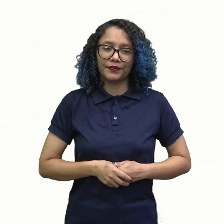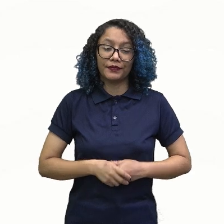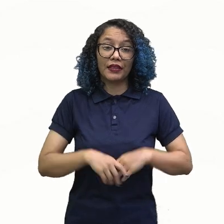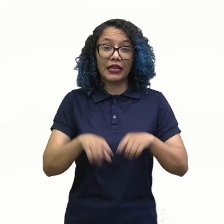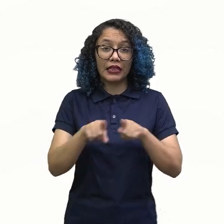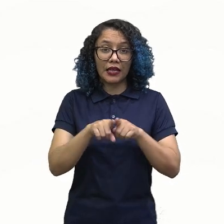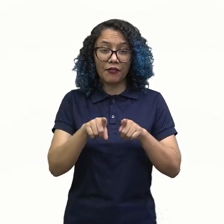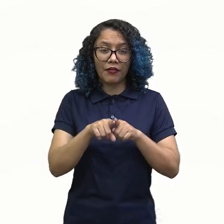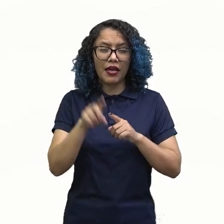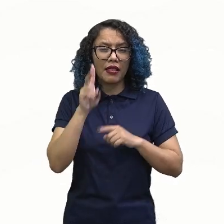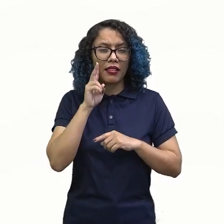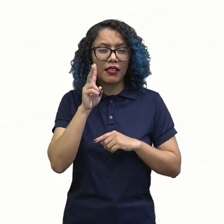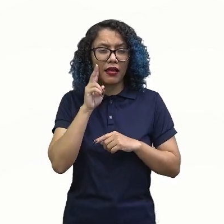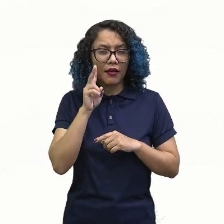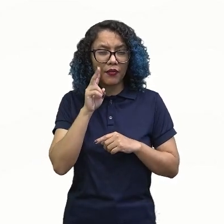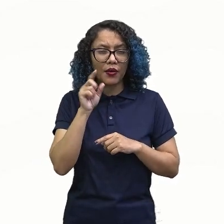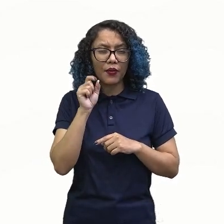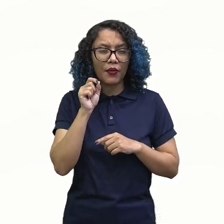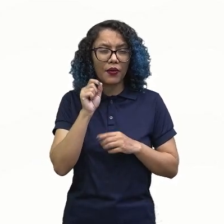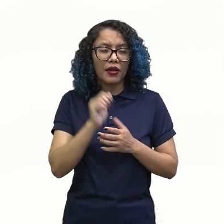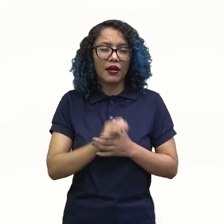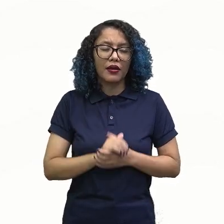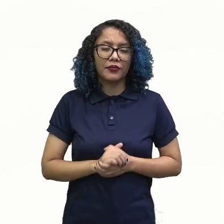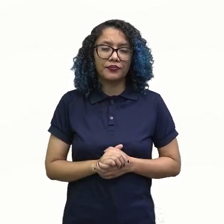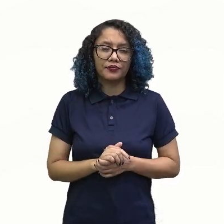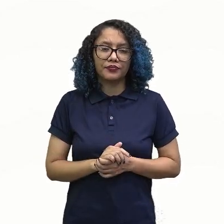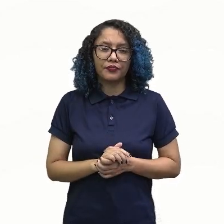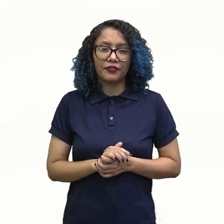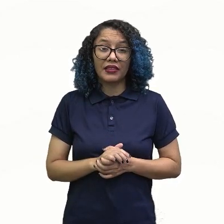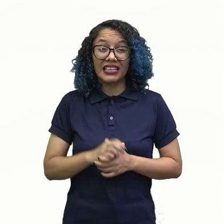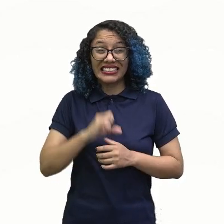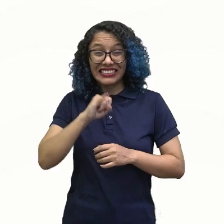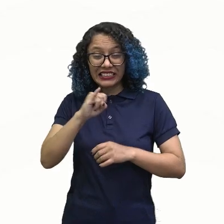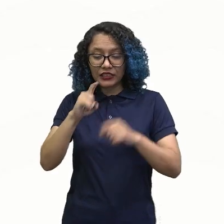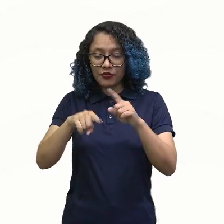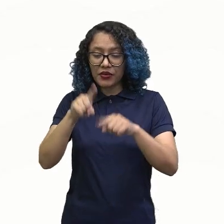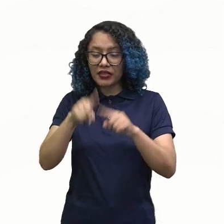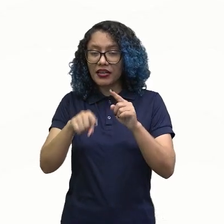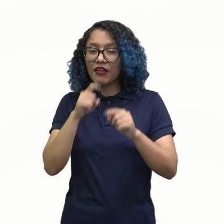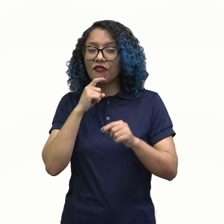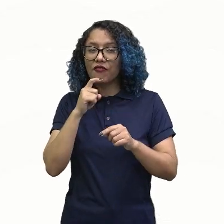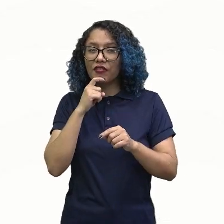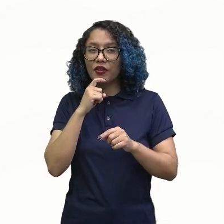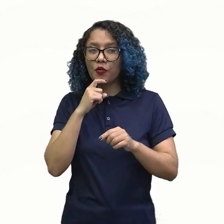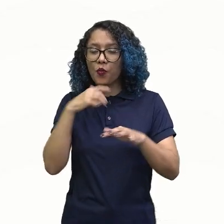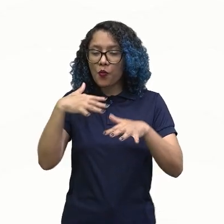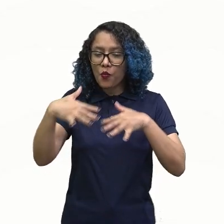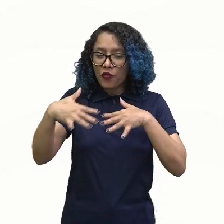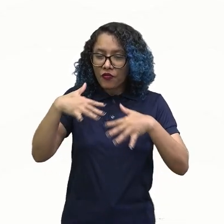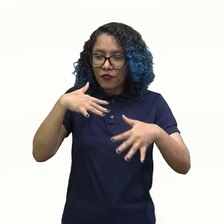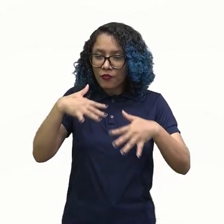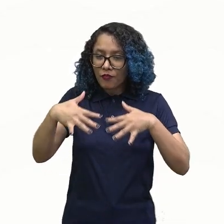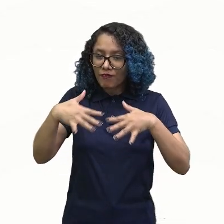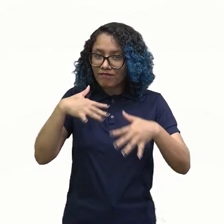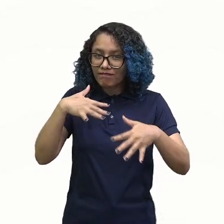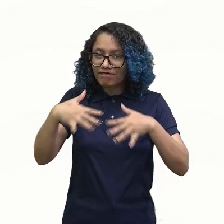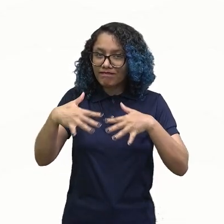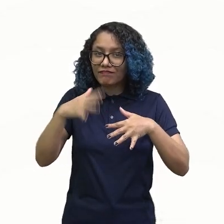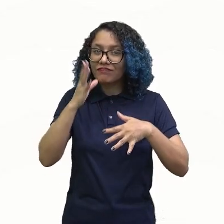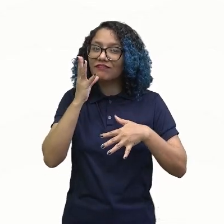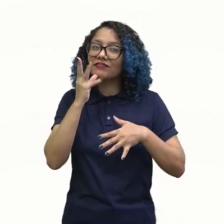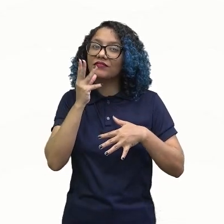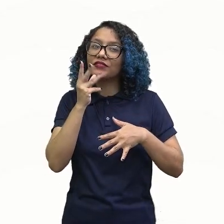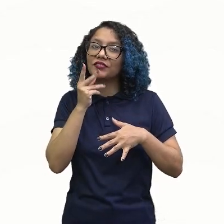que num corpo frio, as moléculas se movem numa velocidade menor. Ou seja, se o garfo